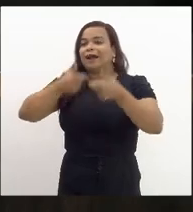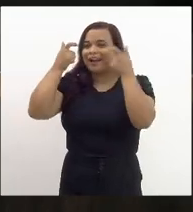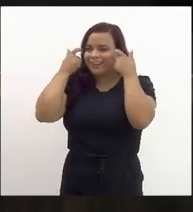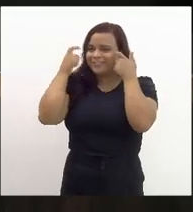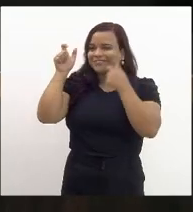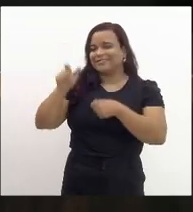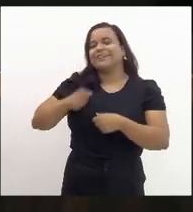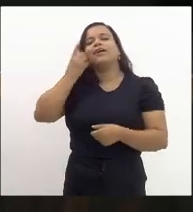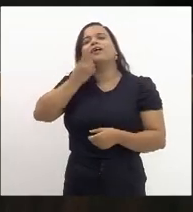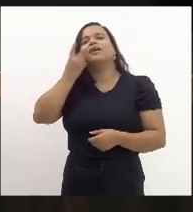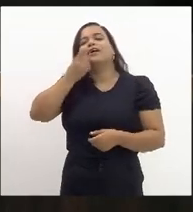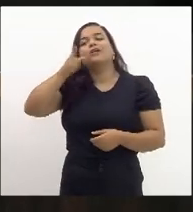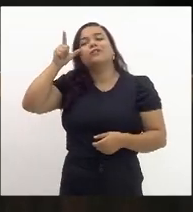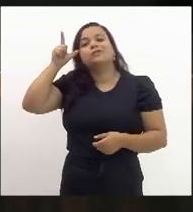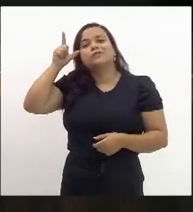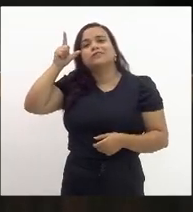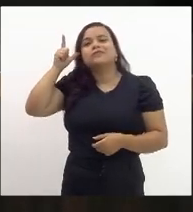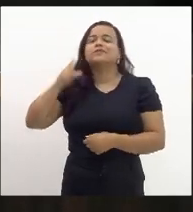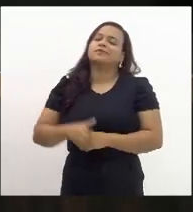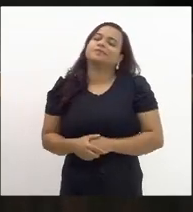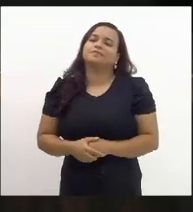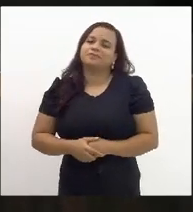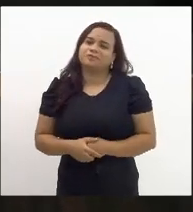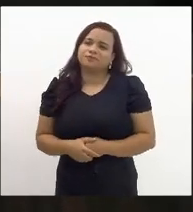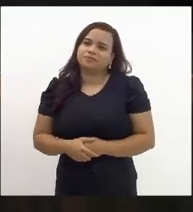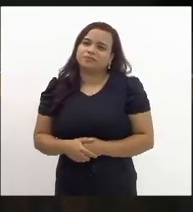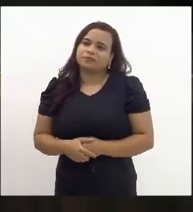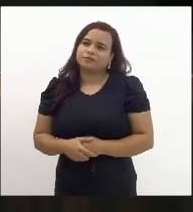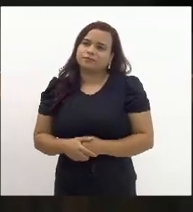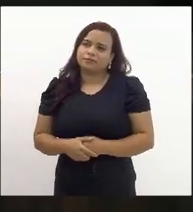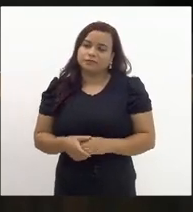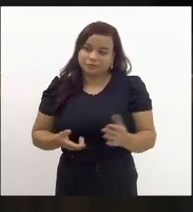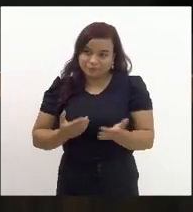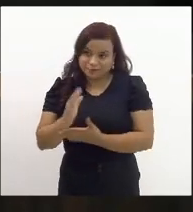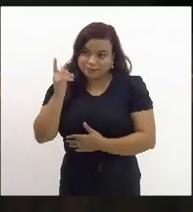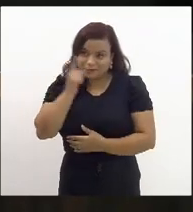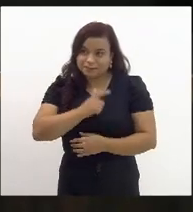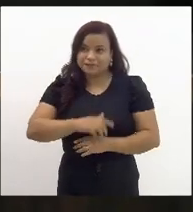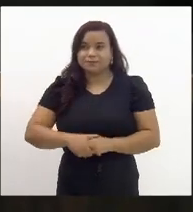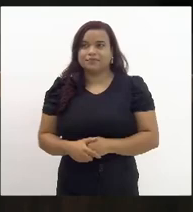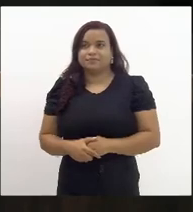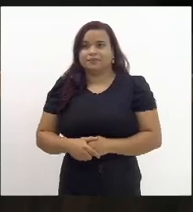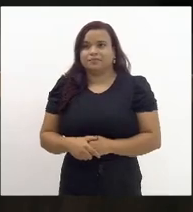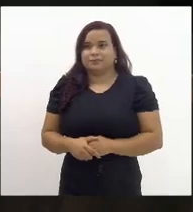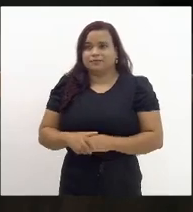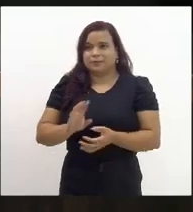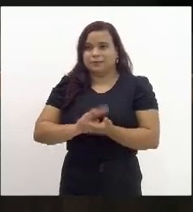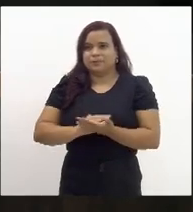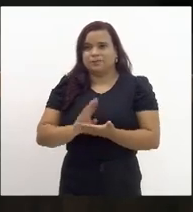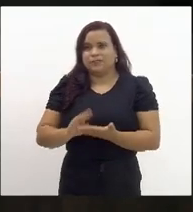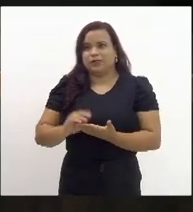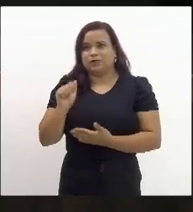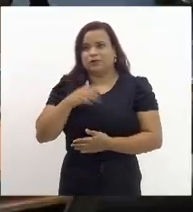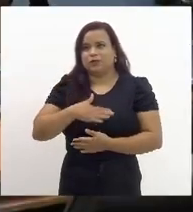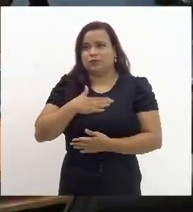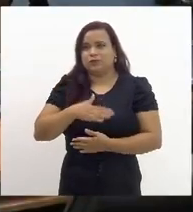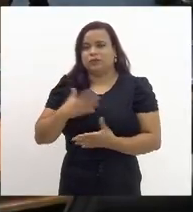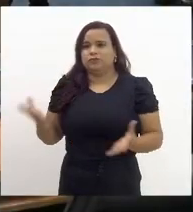aprovam, permaneçam como estão, aprovada. Virá na pauta em agosto.